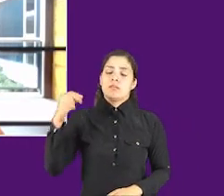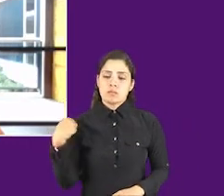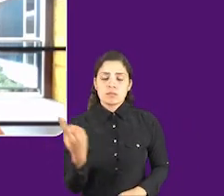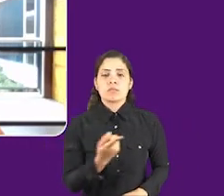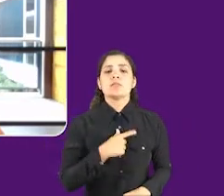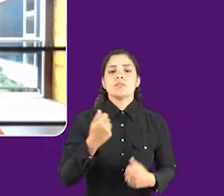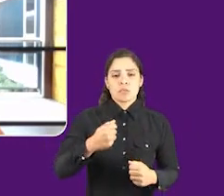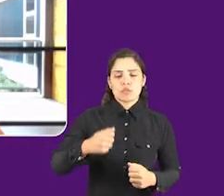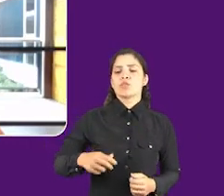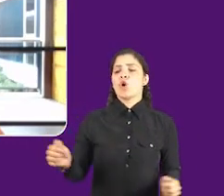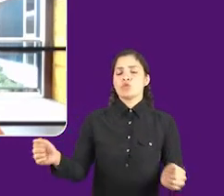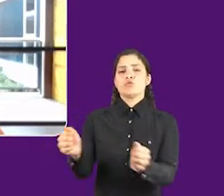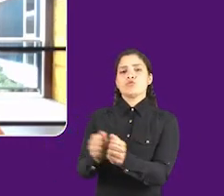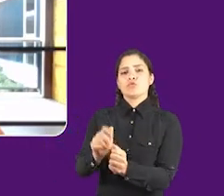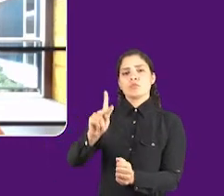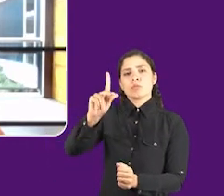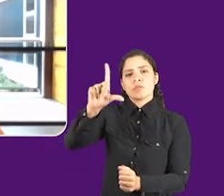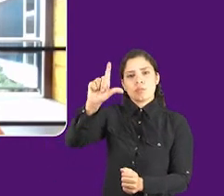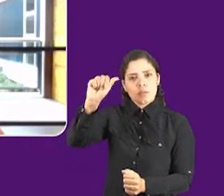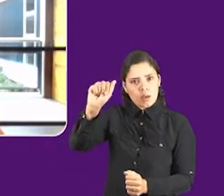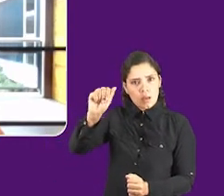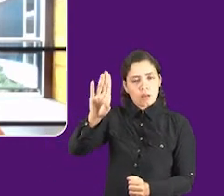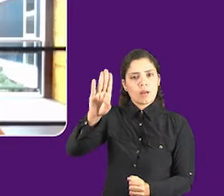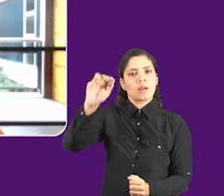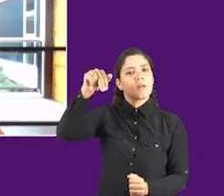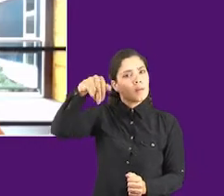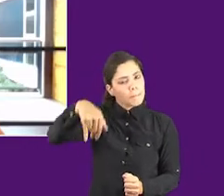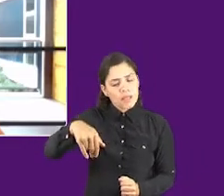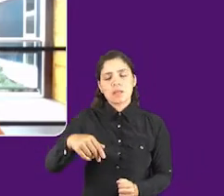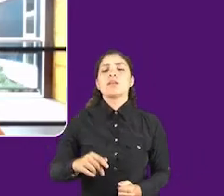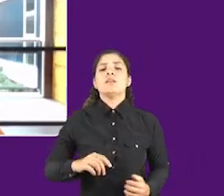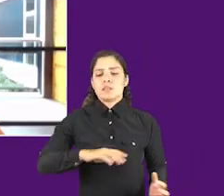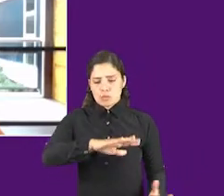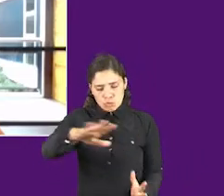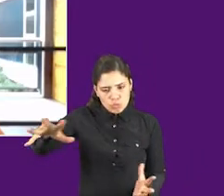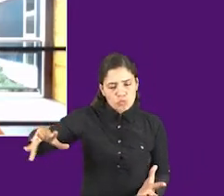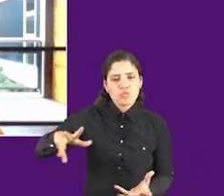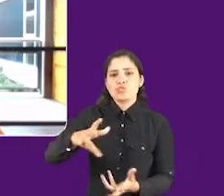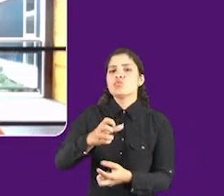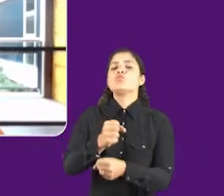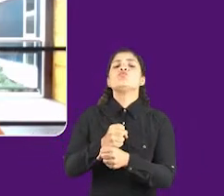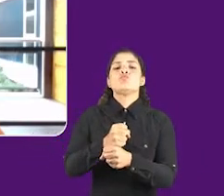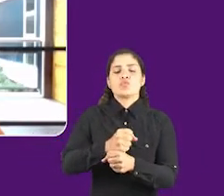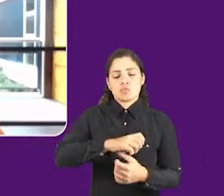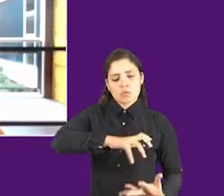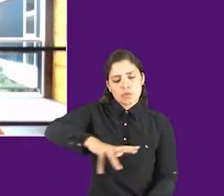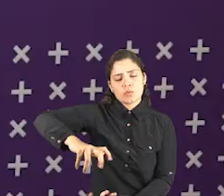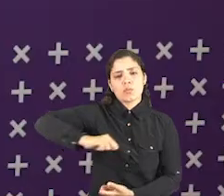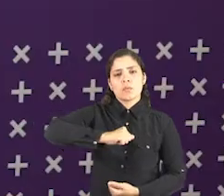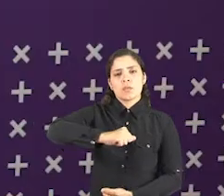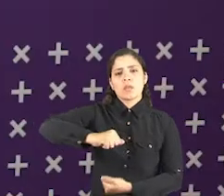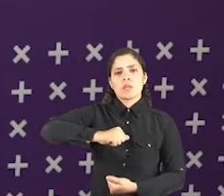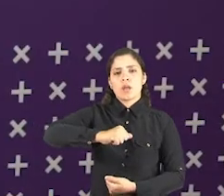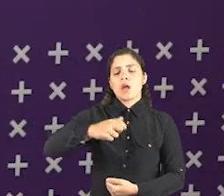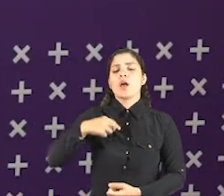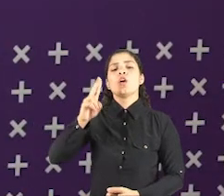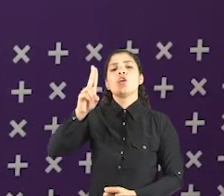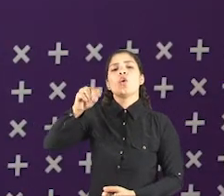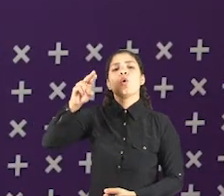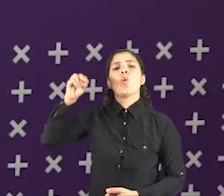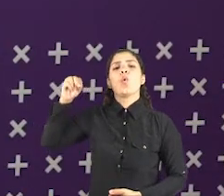embalagens indústria de argamassa tudo bem nunca iríamos pedir a exclusividade sobre temas de